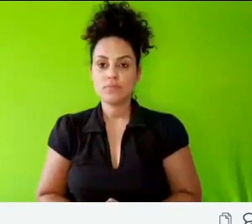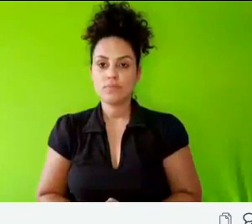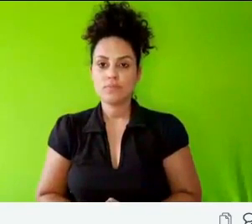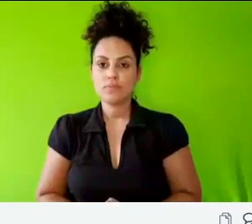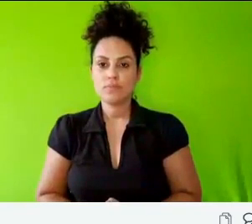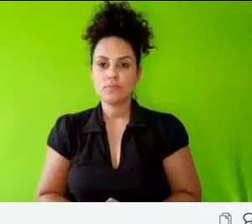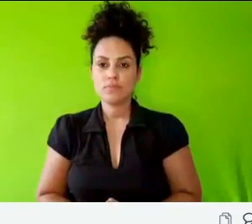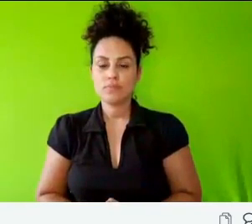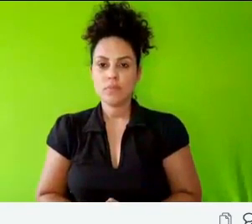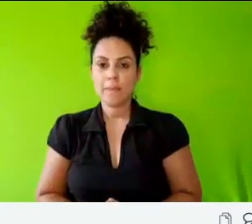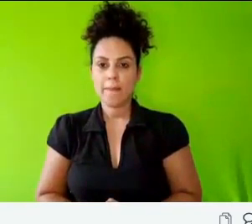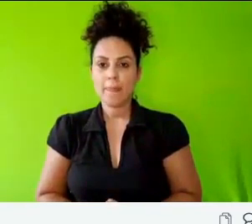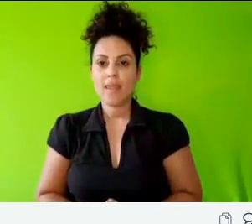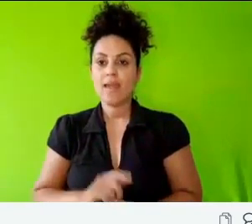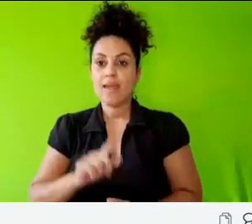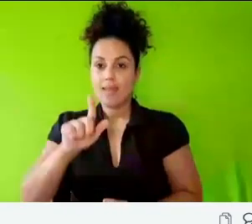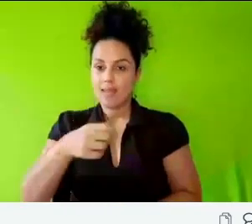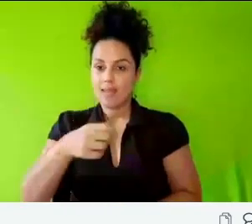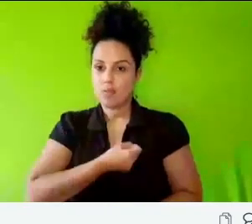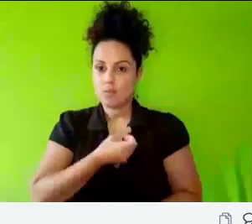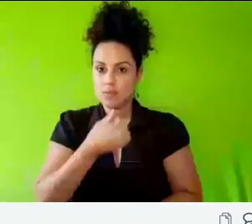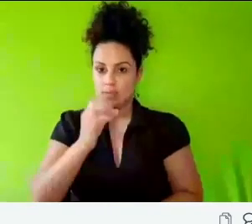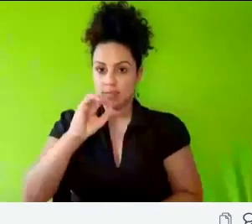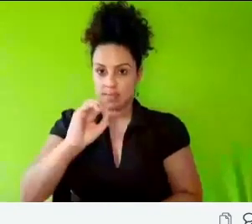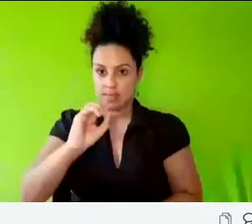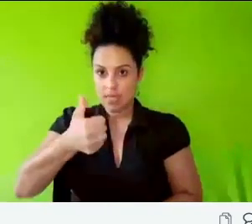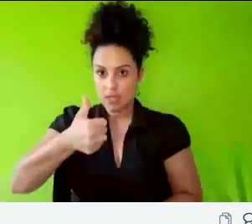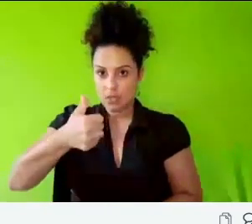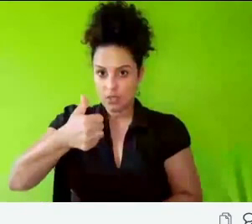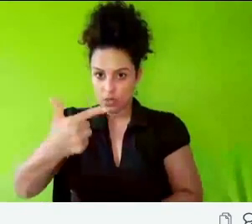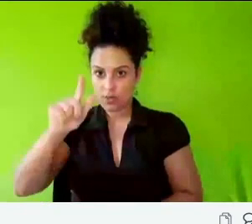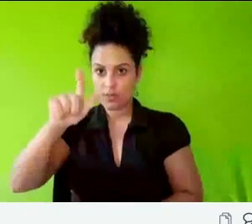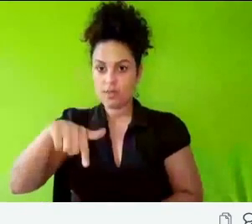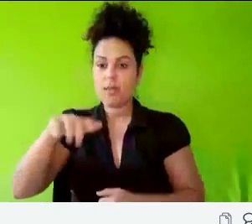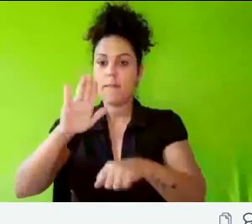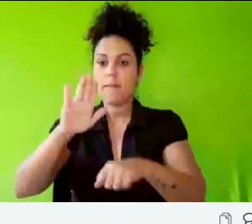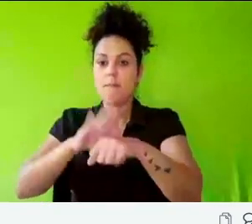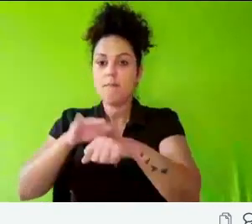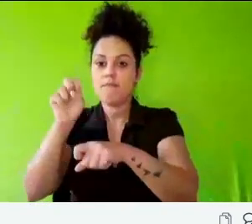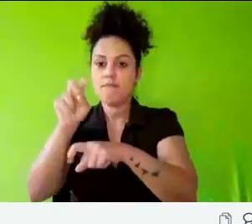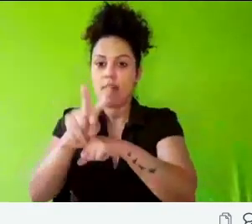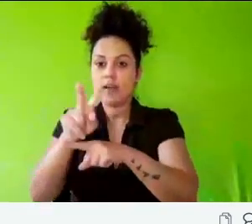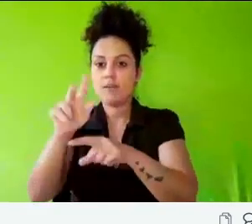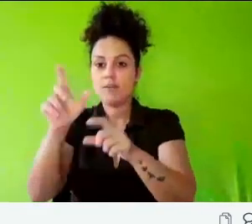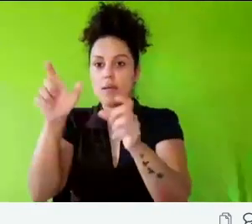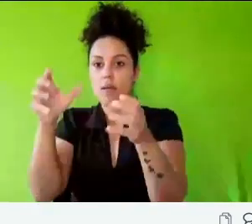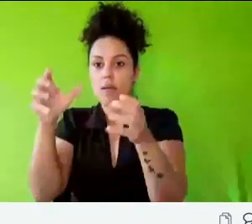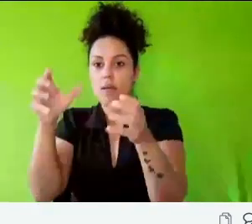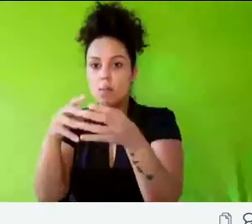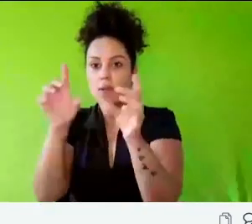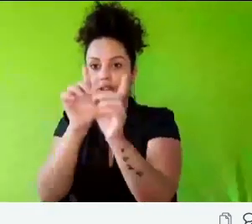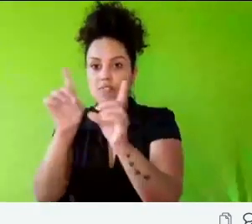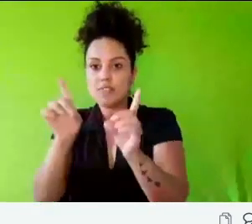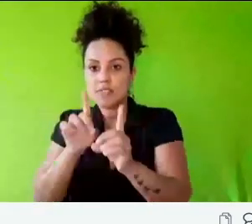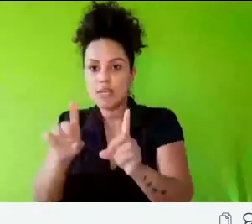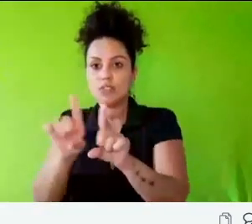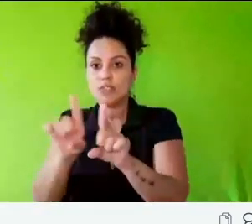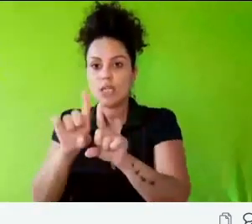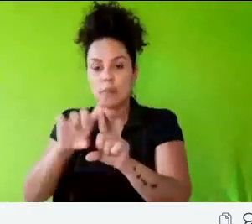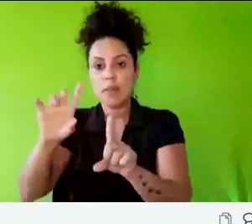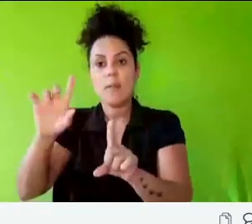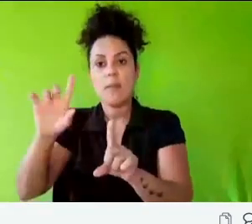código 012, vagas destinadas aos PPIs, pretos, pardos e indígenas.